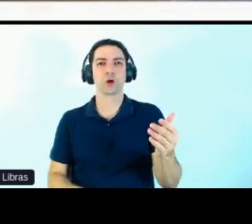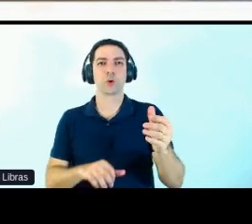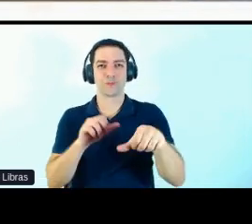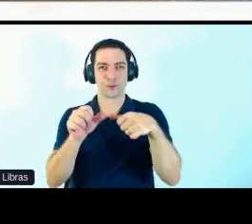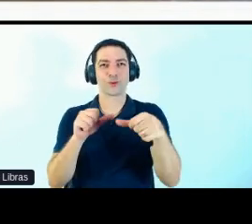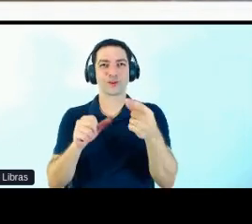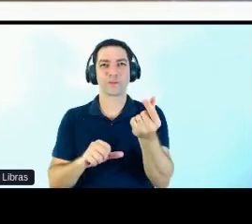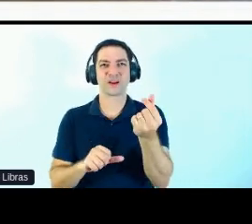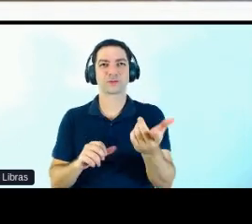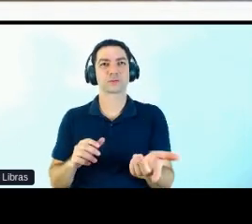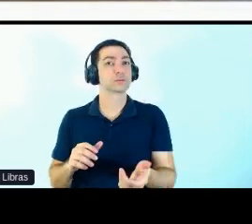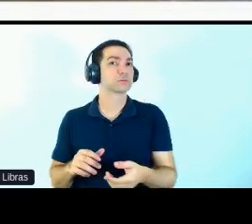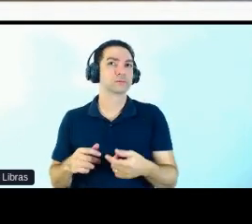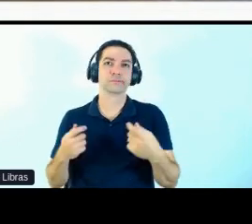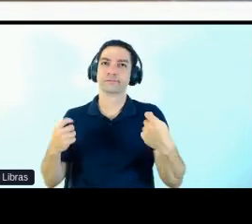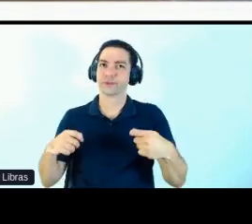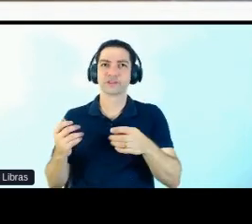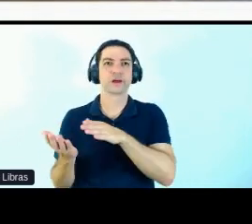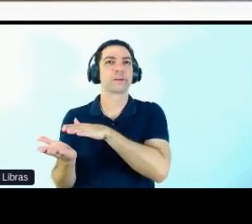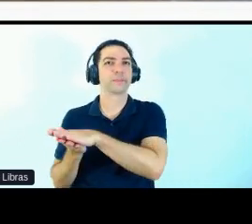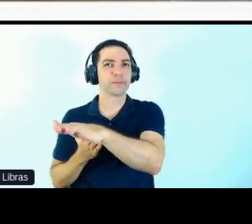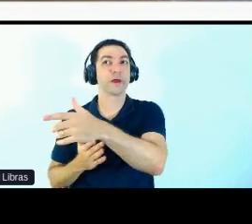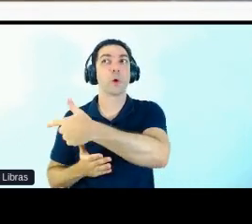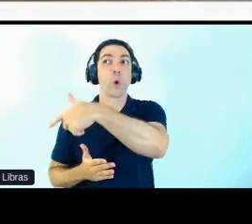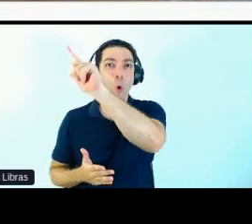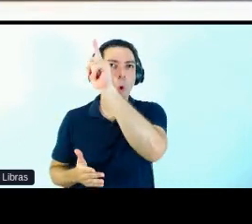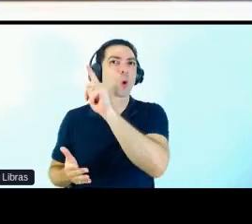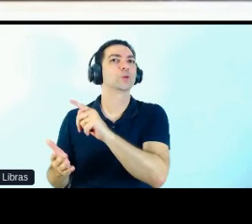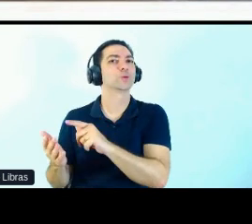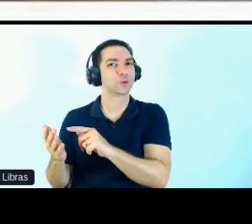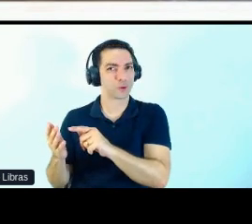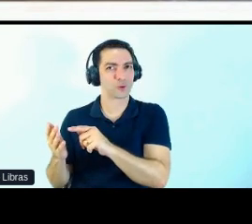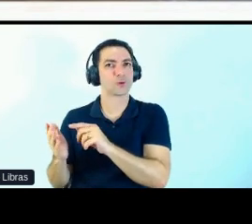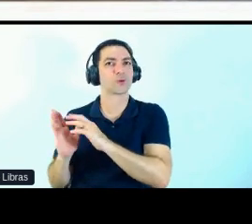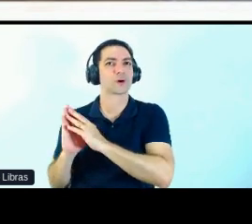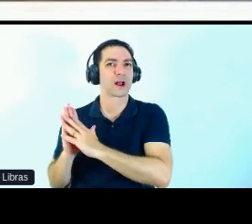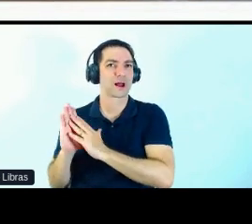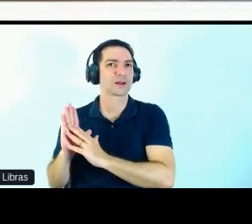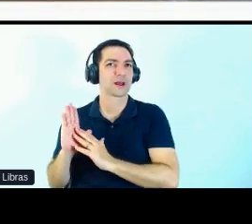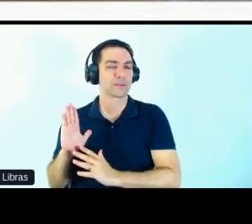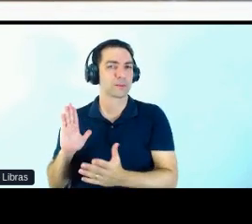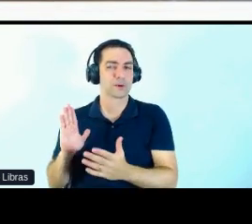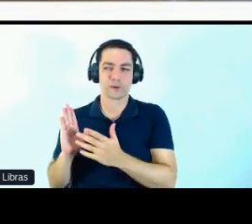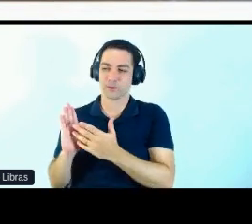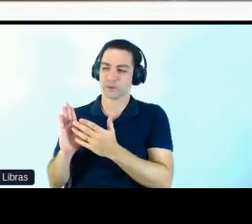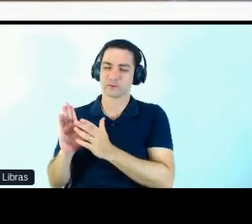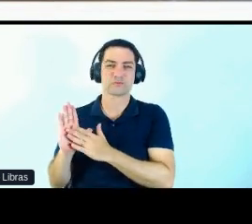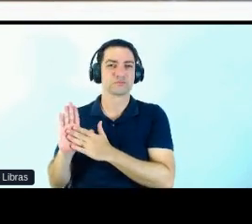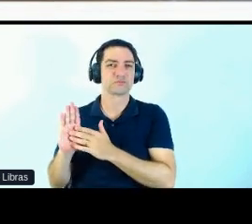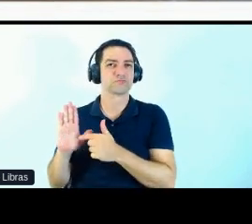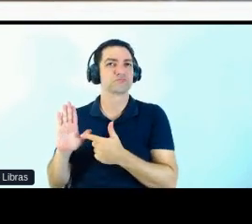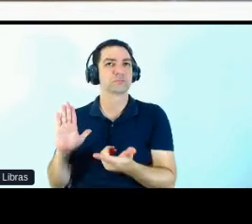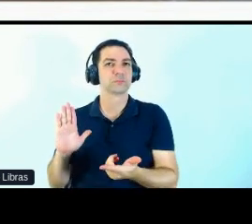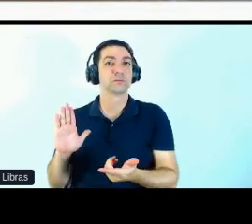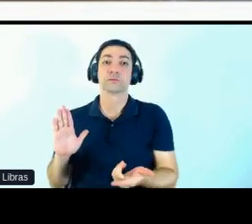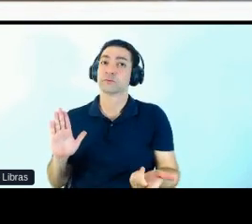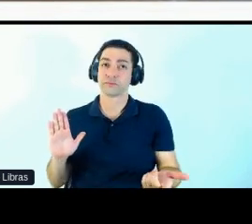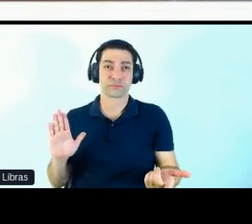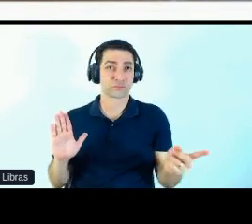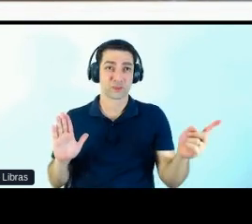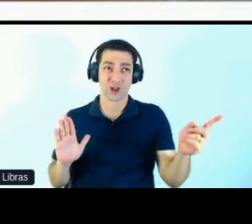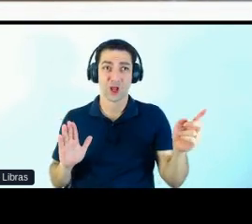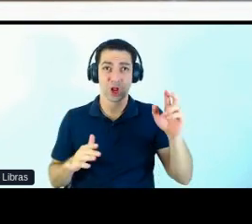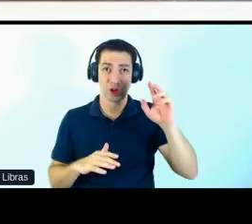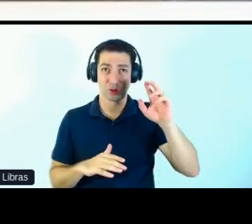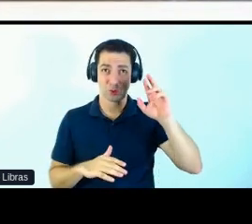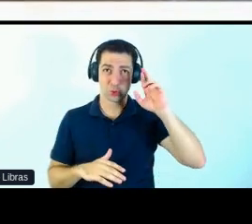não é barato. Né? Então, isso não é nada motivador, né, para o proprietário do estabelecimento. Agora,